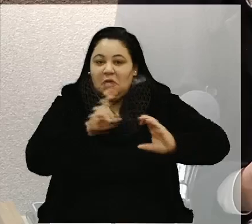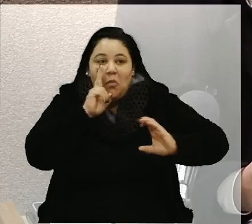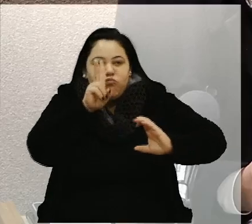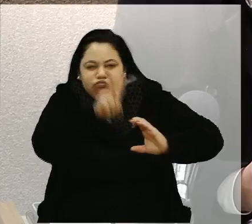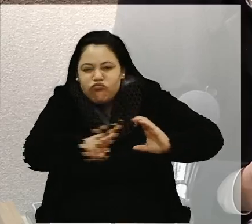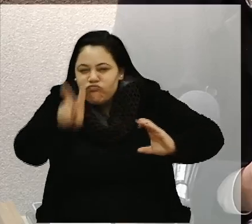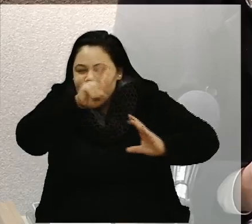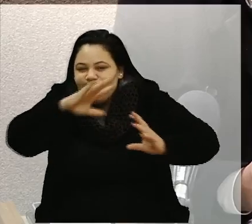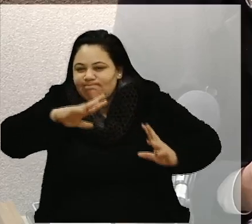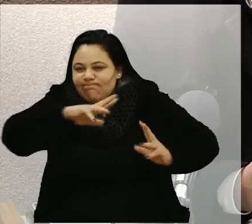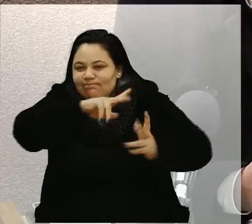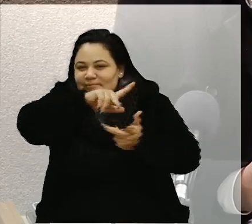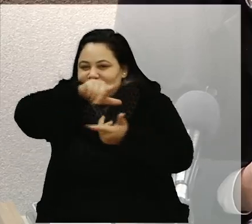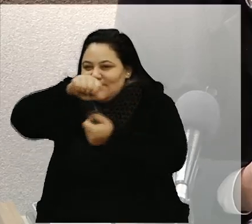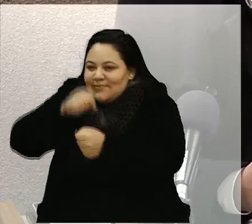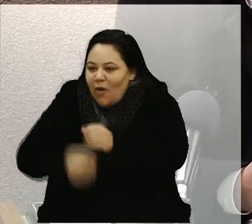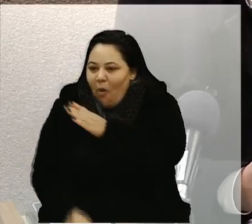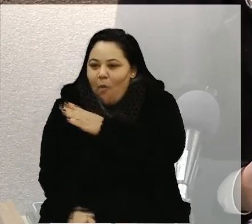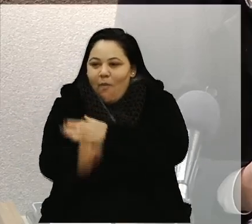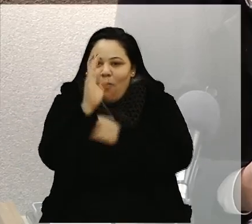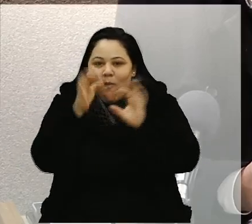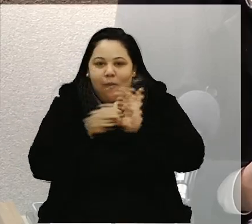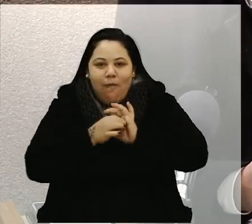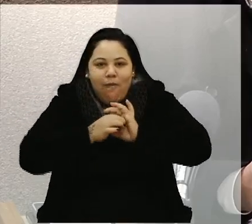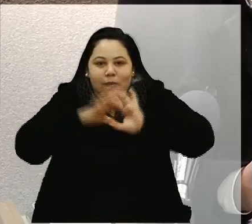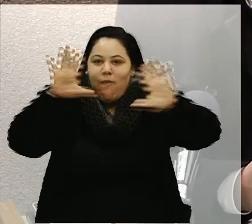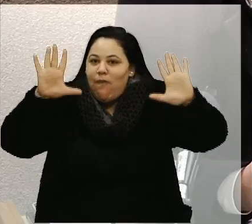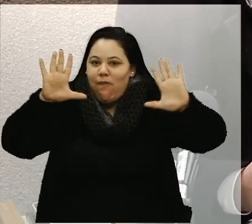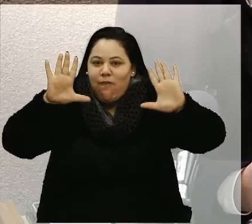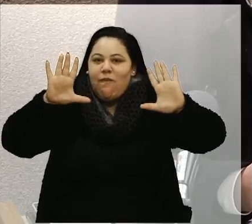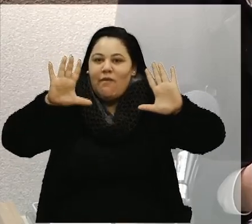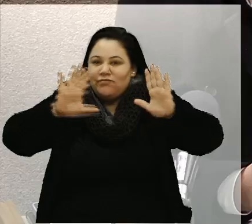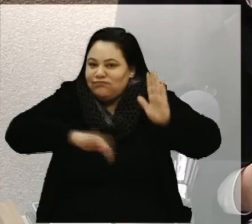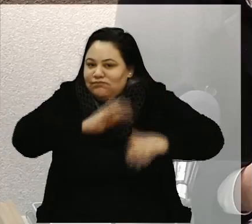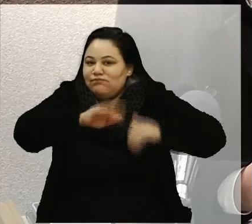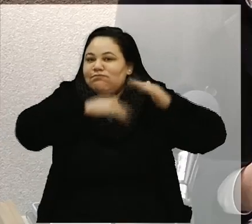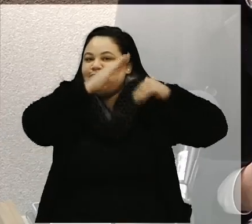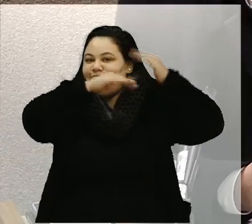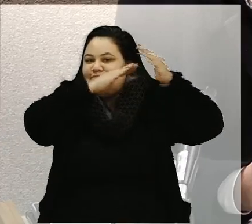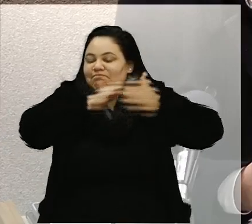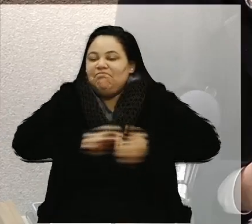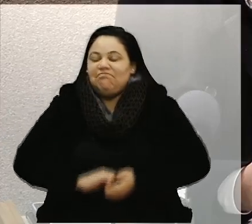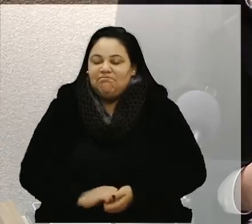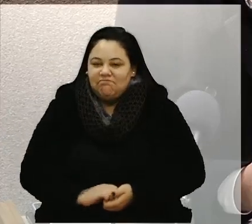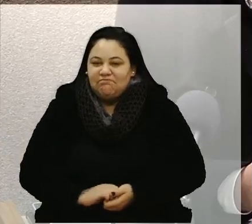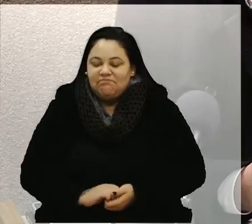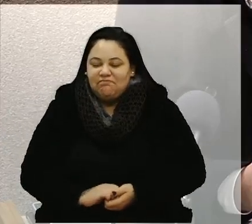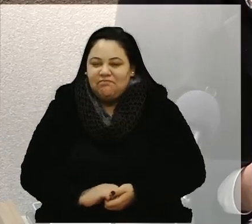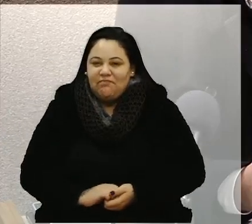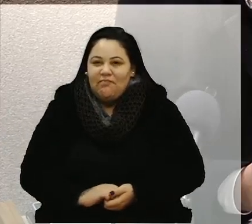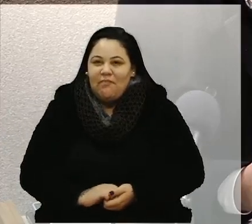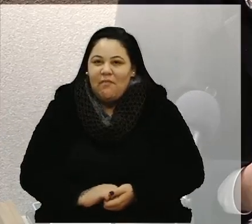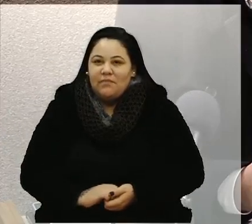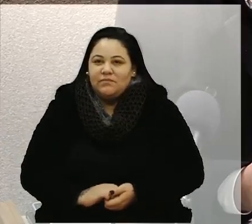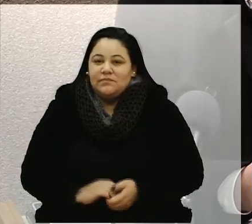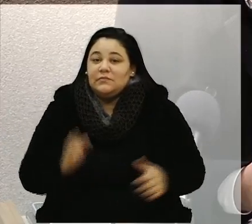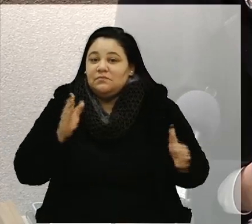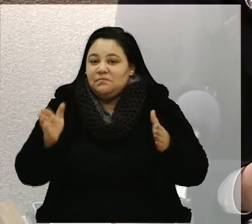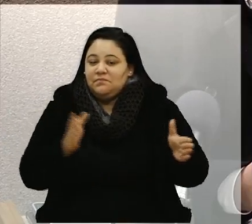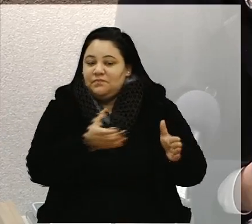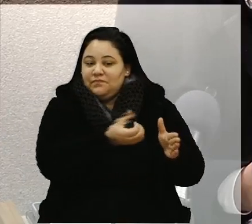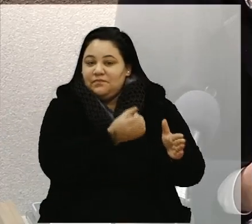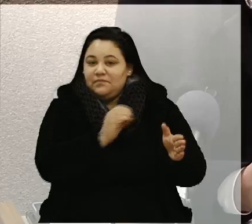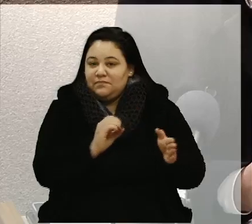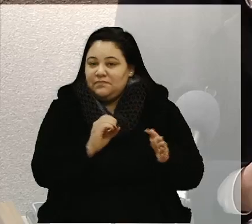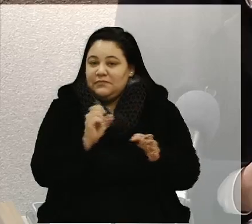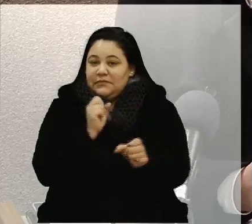e um passaporte para um mundo globalizado que expanda seus horizontes. Nesses 60 anos de tradição